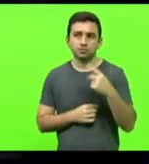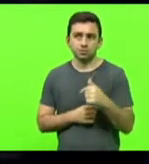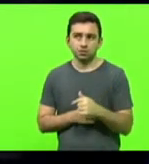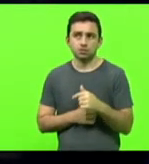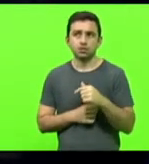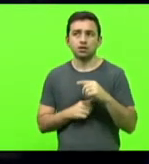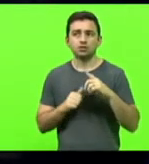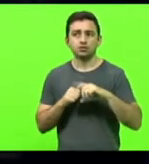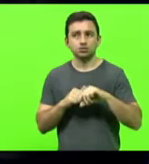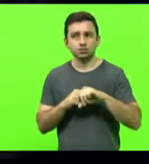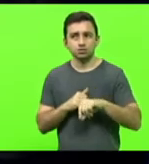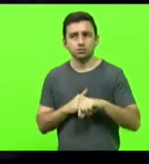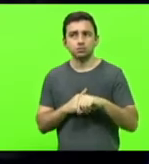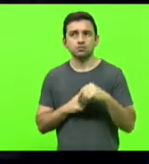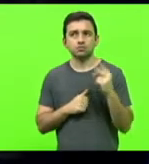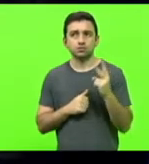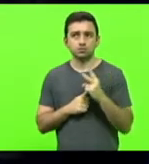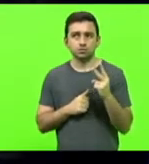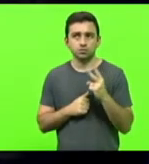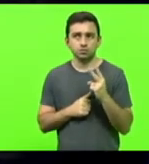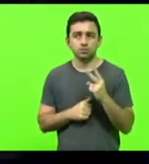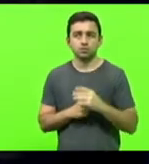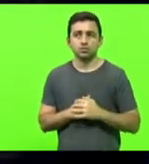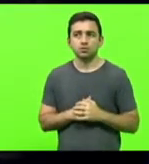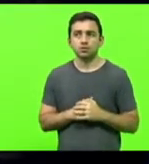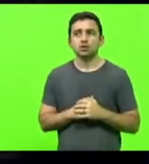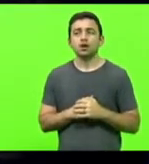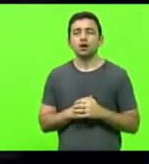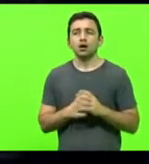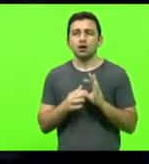22 da Constituição da República. A